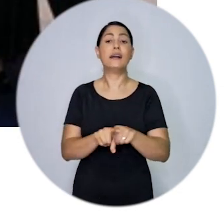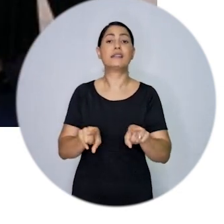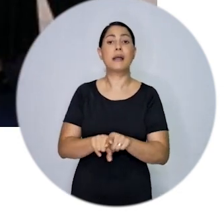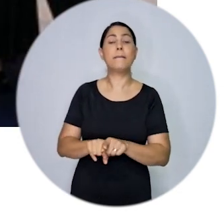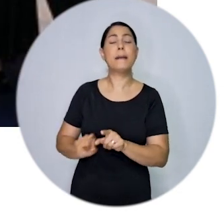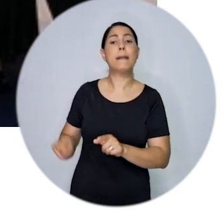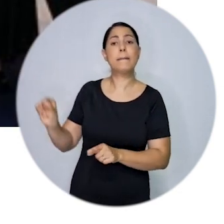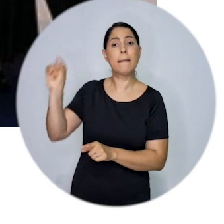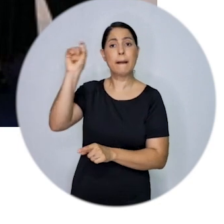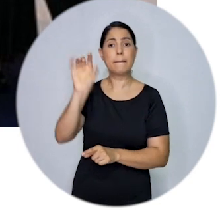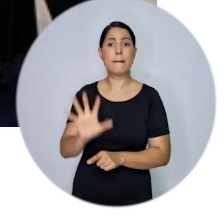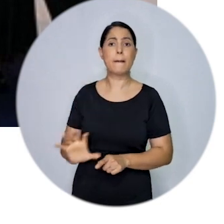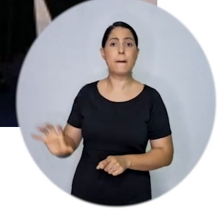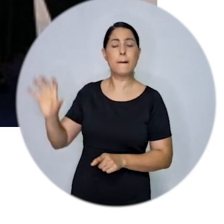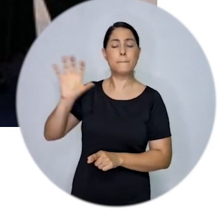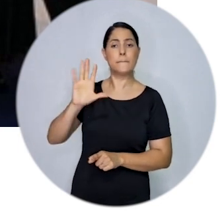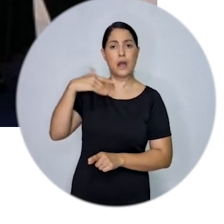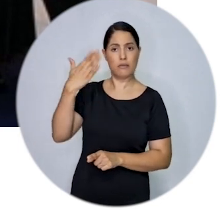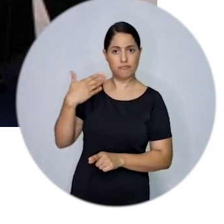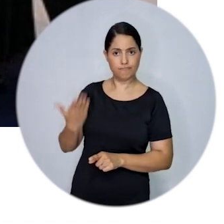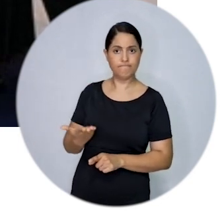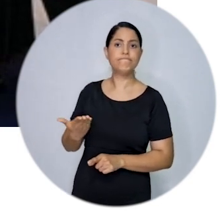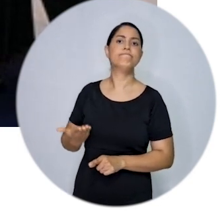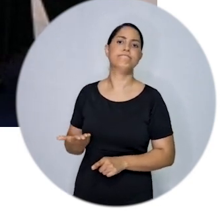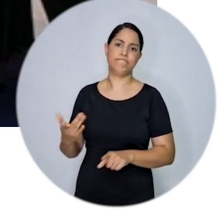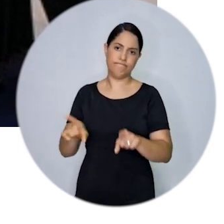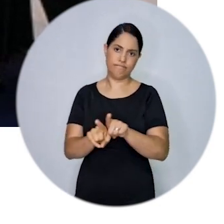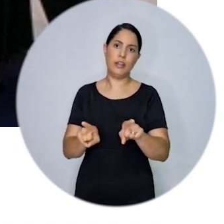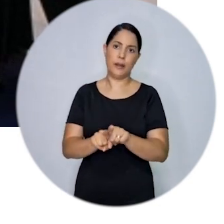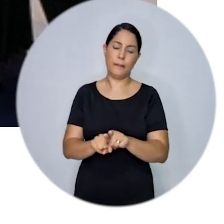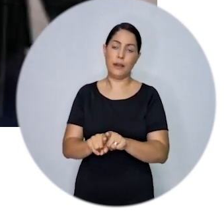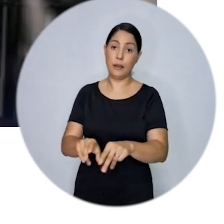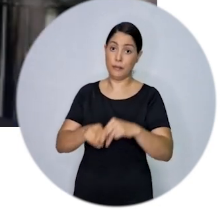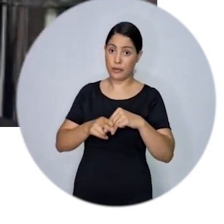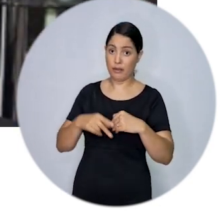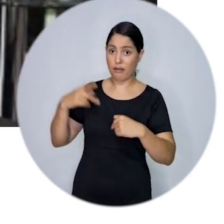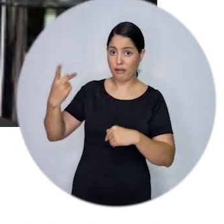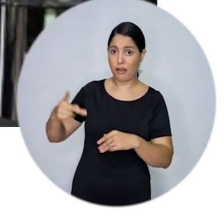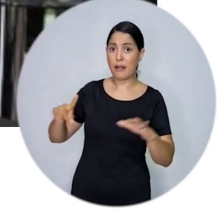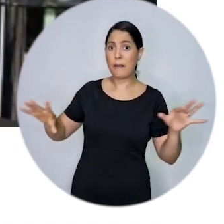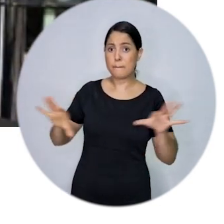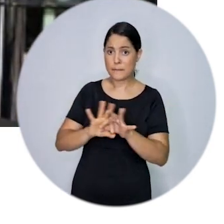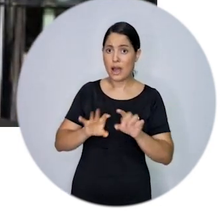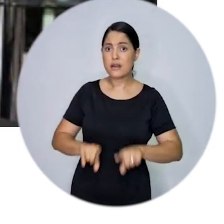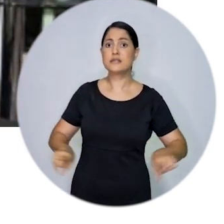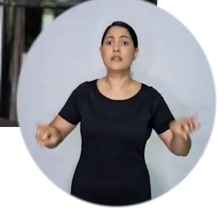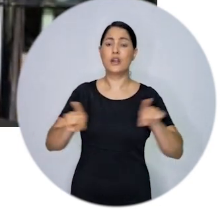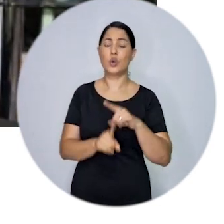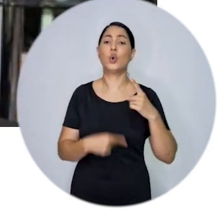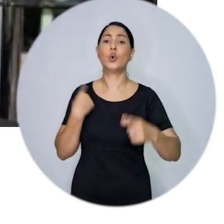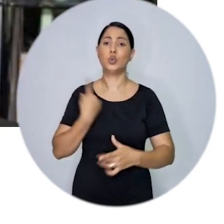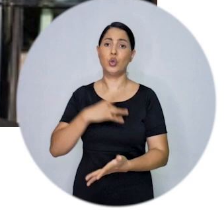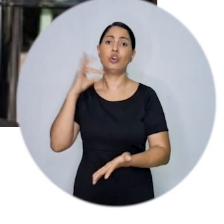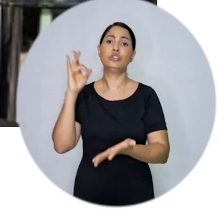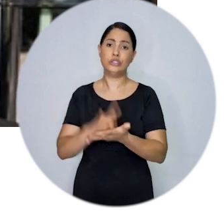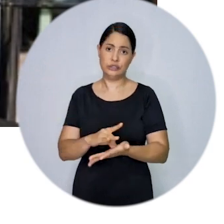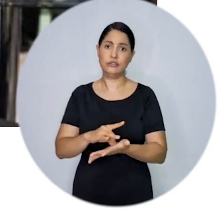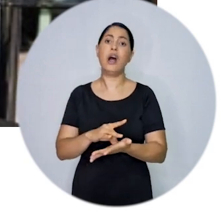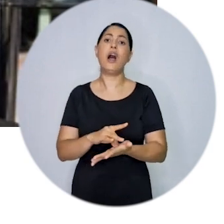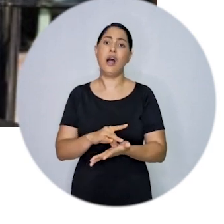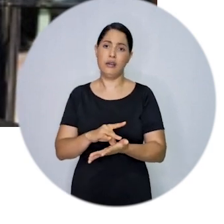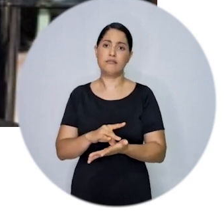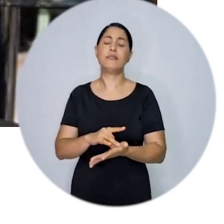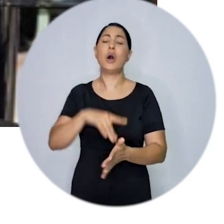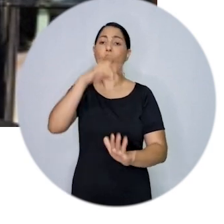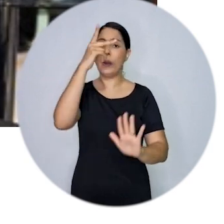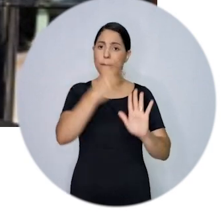cada um dos presidentes das seccionais uma justa e merecida homenagem, porque eles são os nossos grandes parceiros para que esse projeto